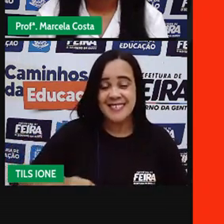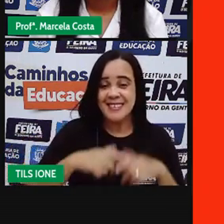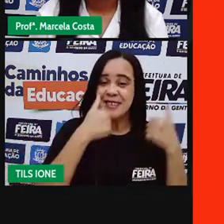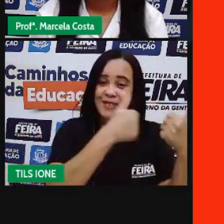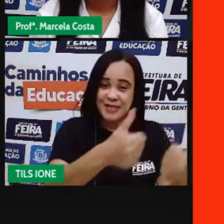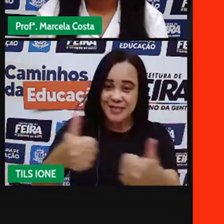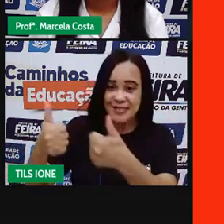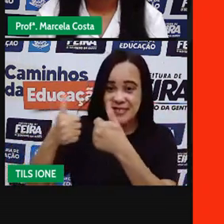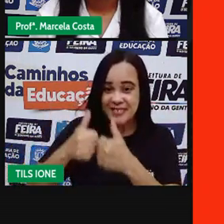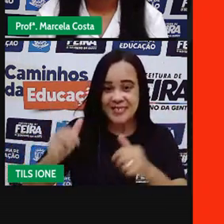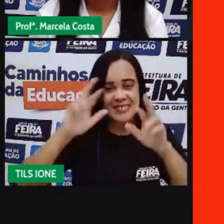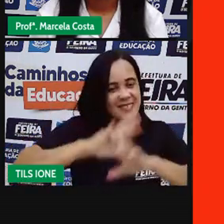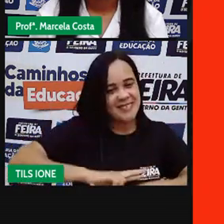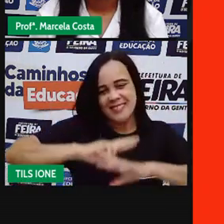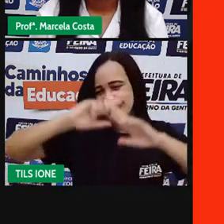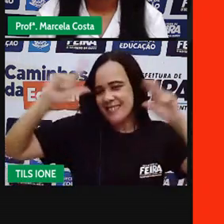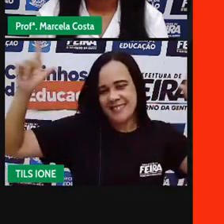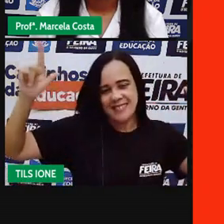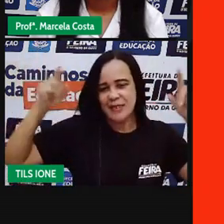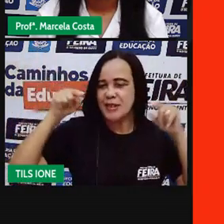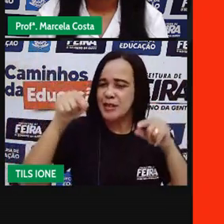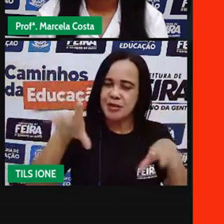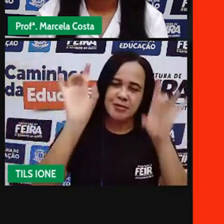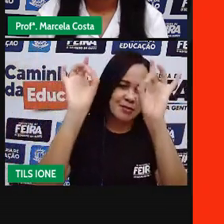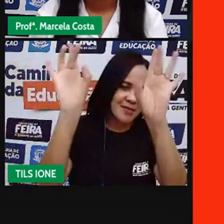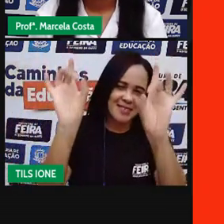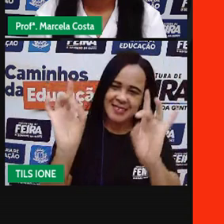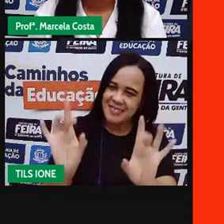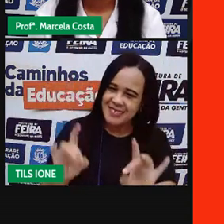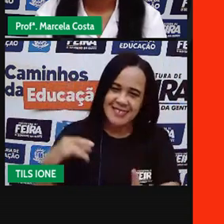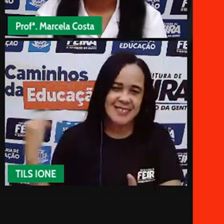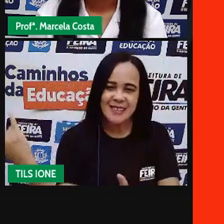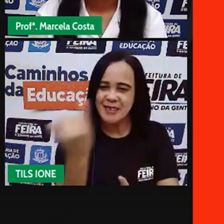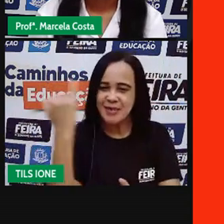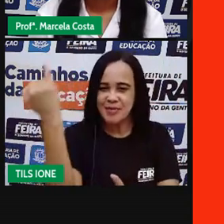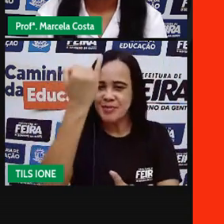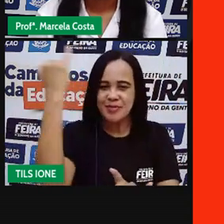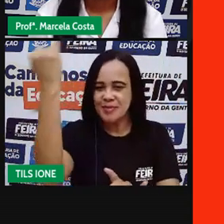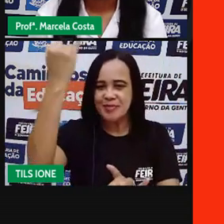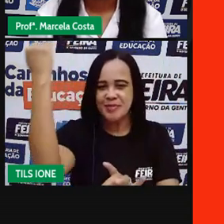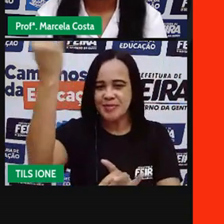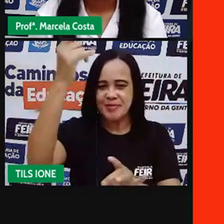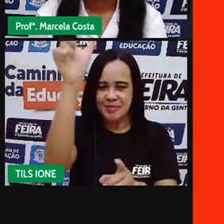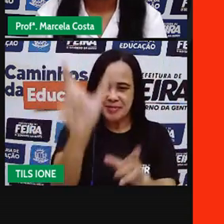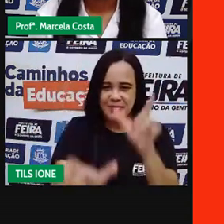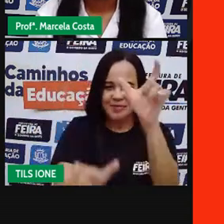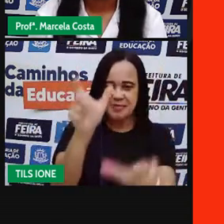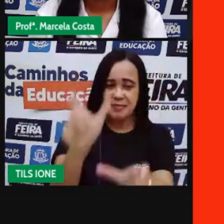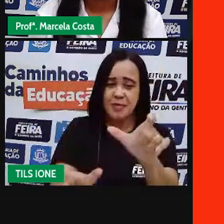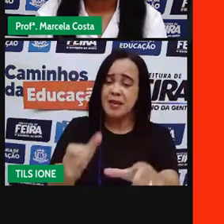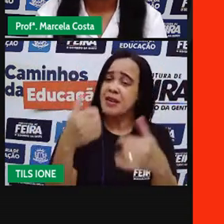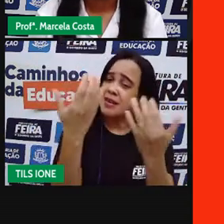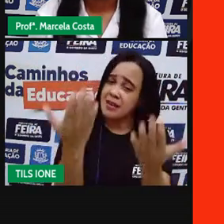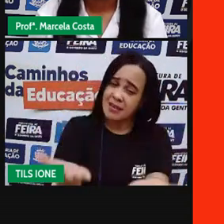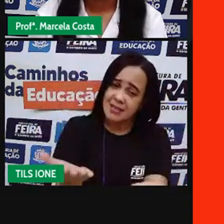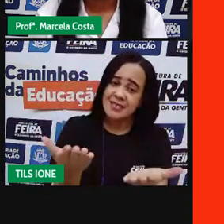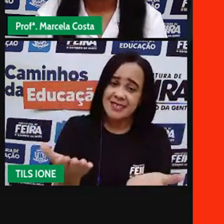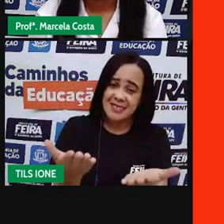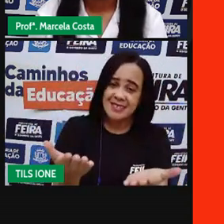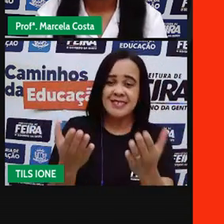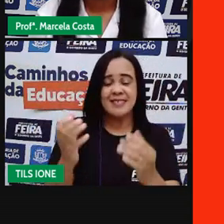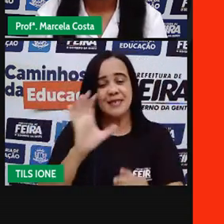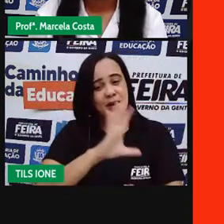Tudo bem ser diferente. Você é especial e importante apenas por ser como você é. Com